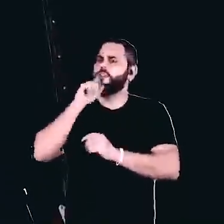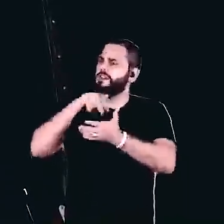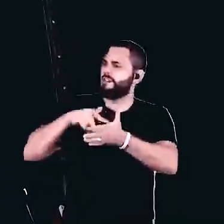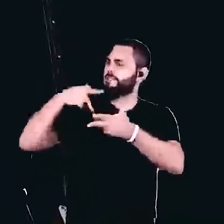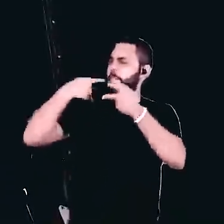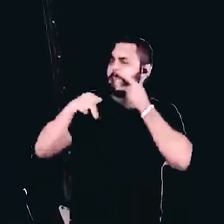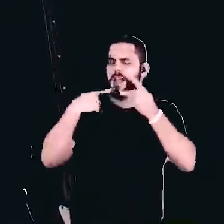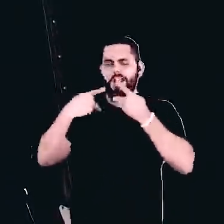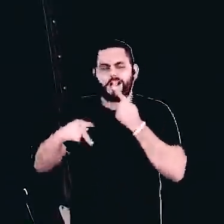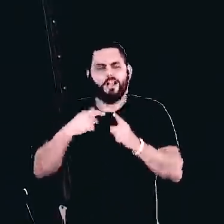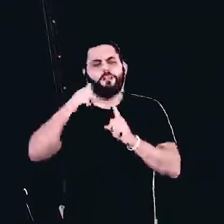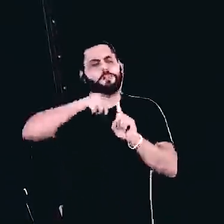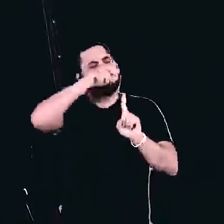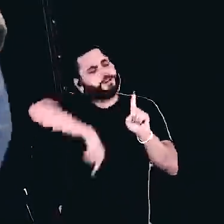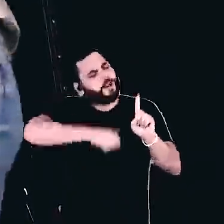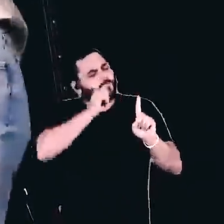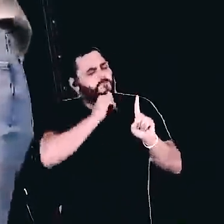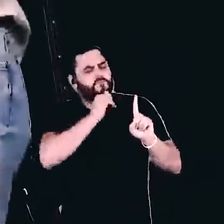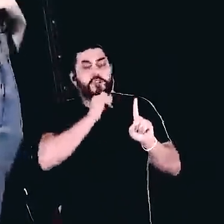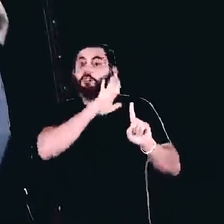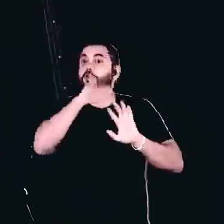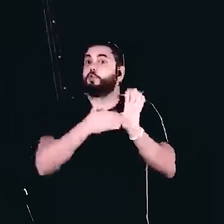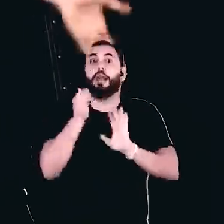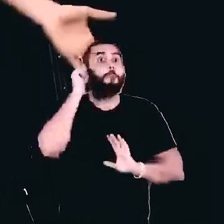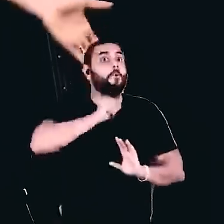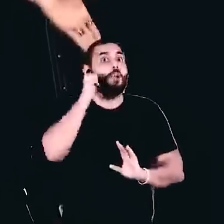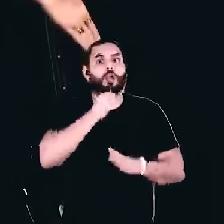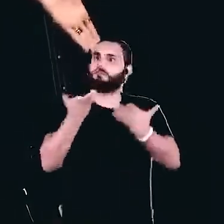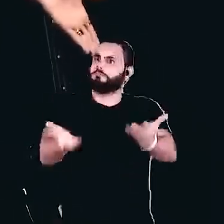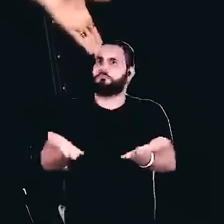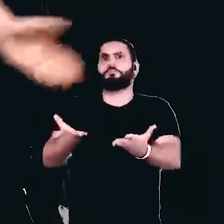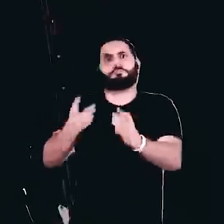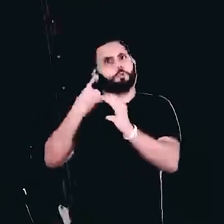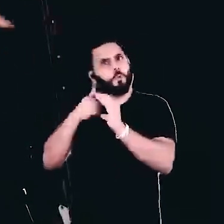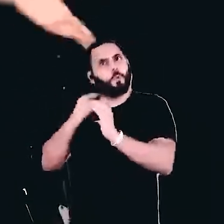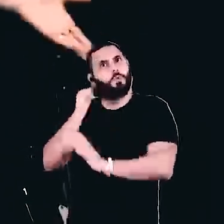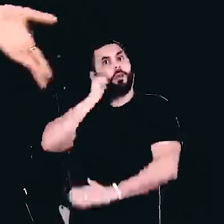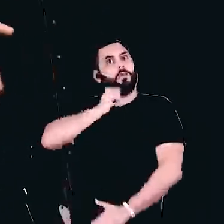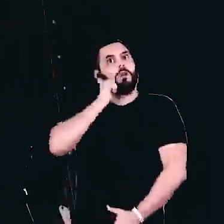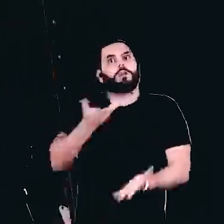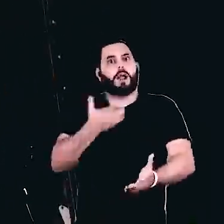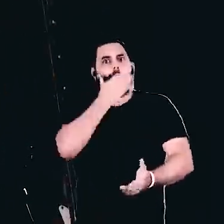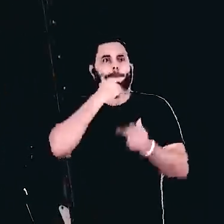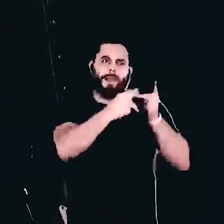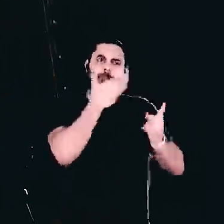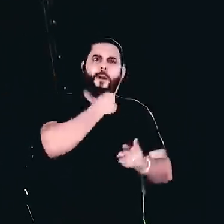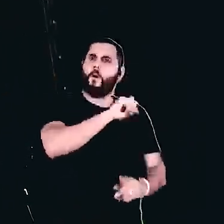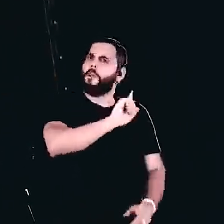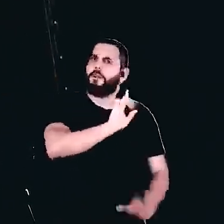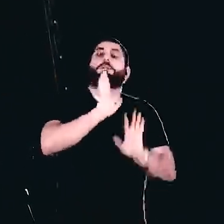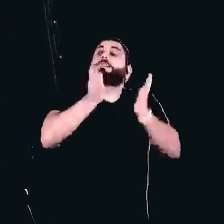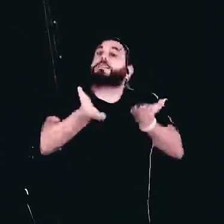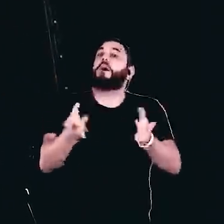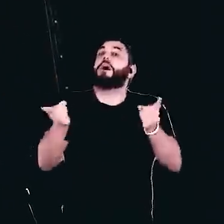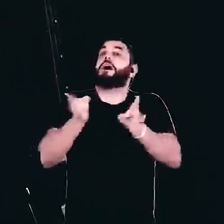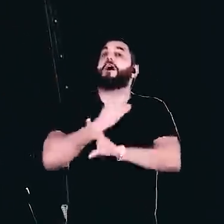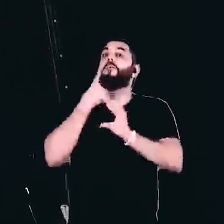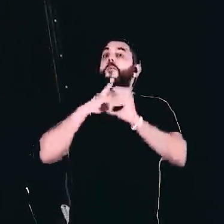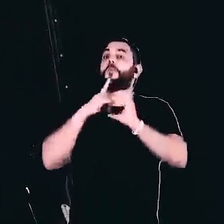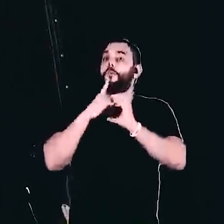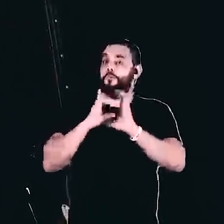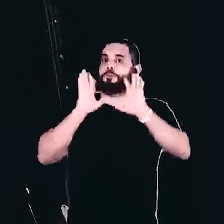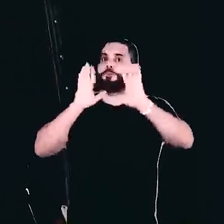eu preguei sobre uma mulher, e tudo era mulher, mas eu estava no culto de mulheres, eu não estava pregando para homem. Quando terminou o